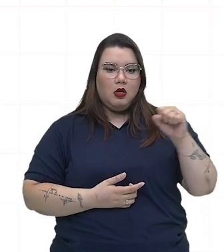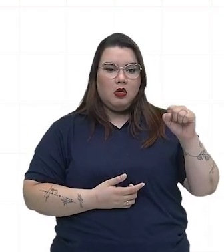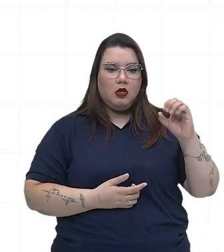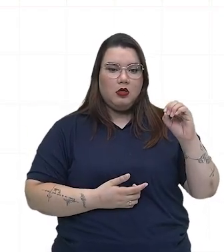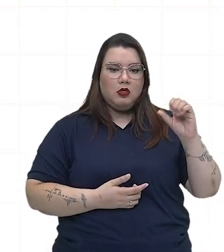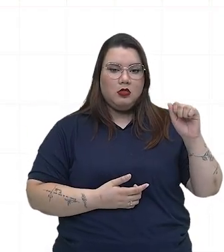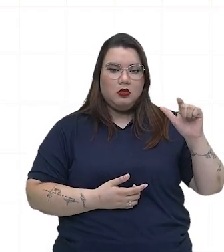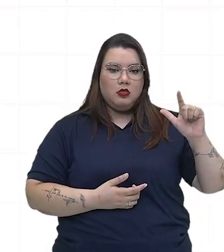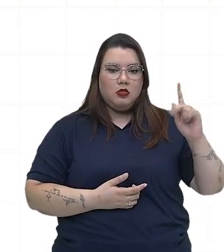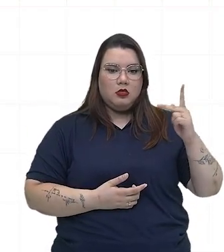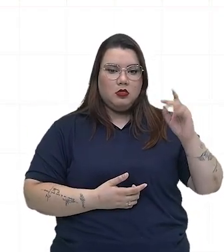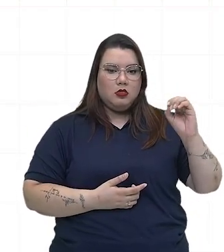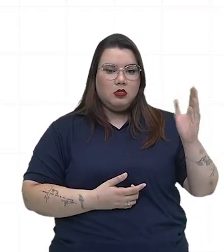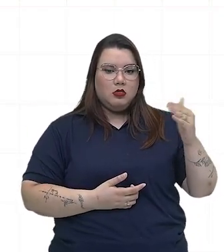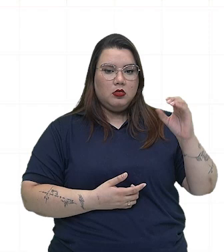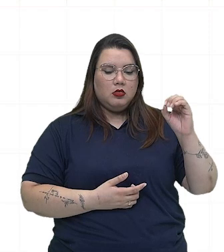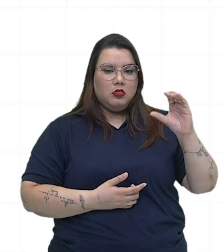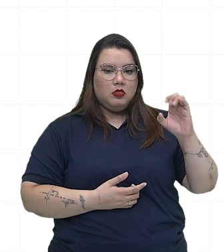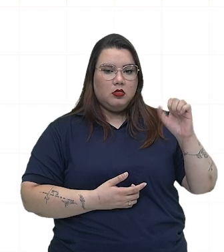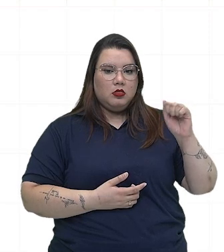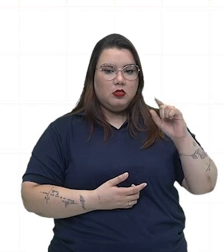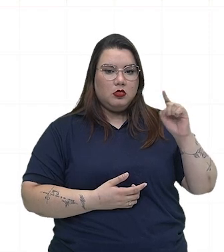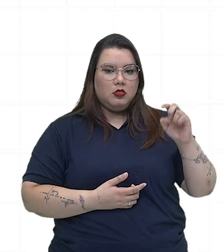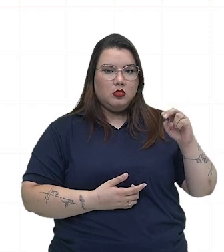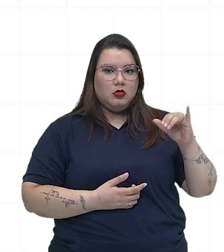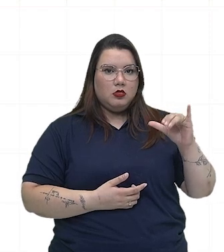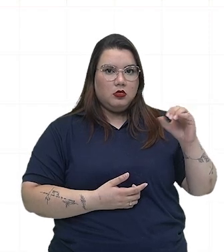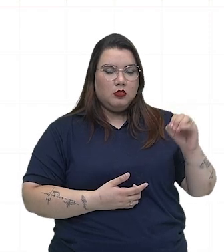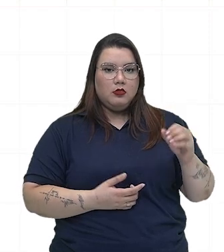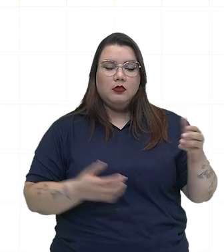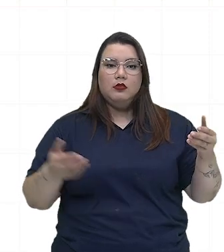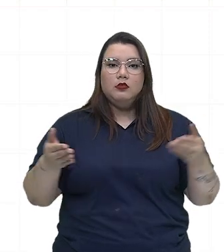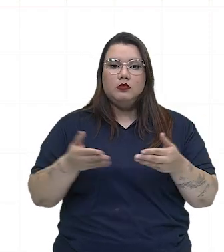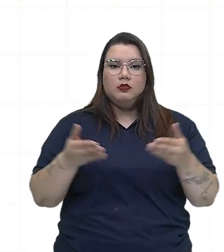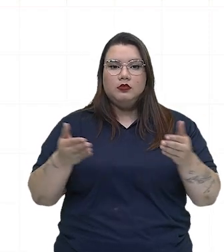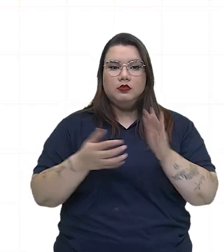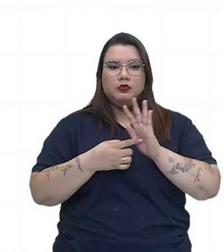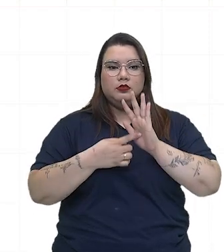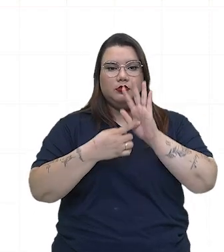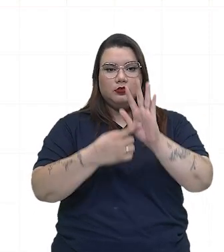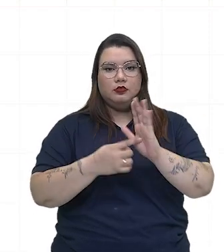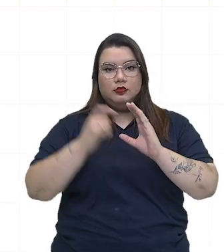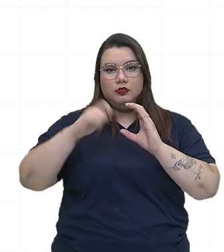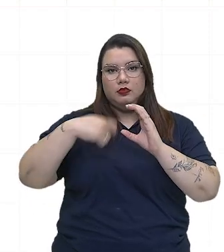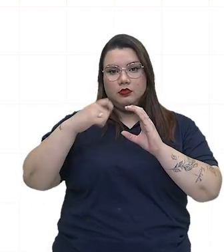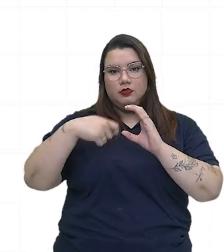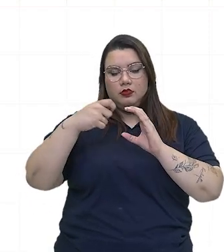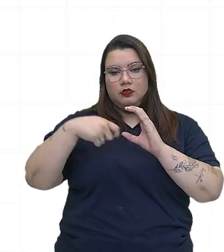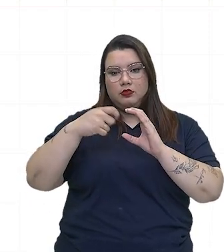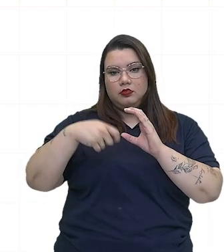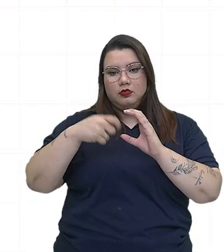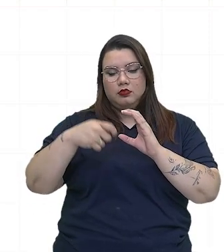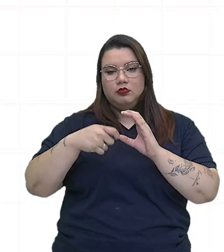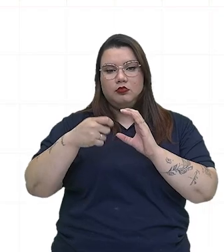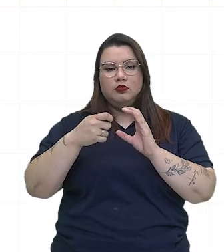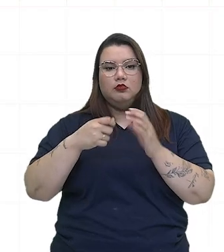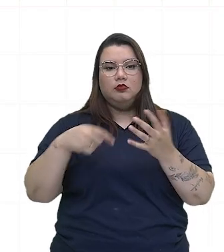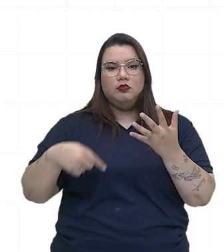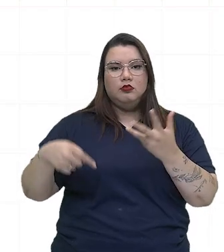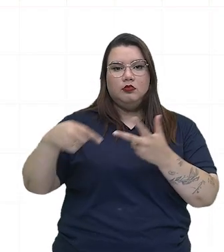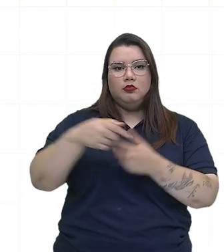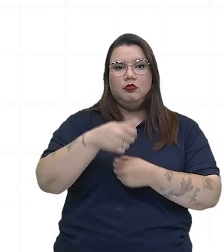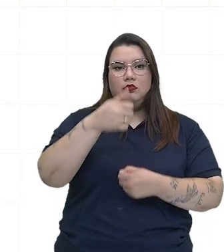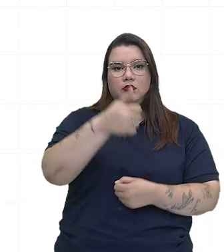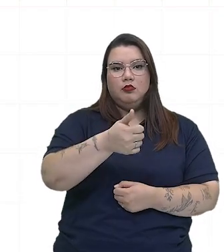assoalho oceânico. E aí a gente vai verificar, a partir dessa animação, essas